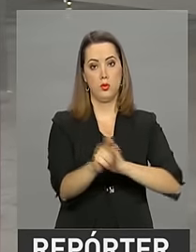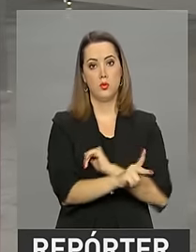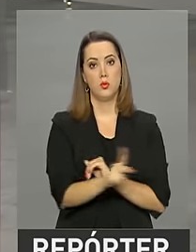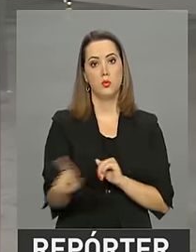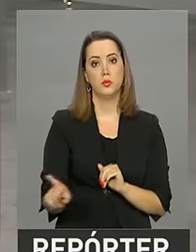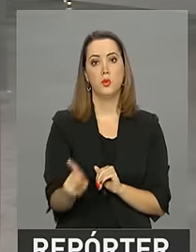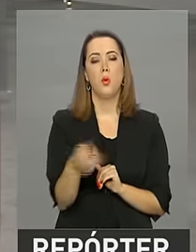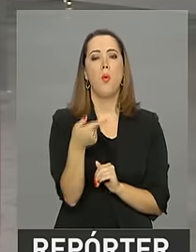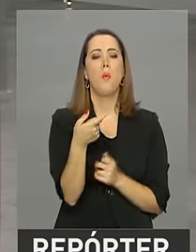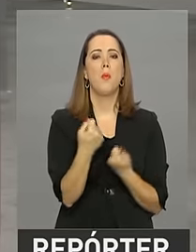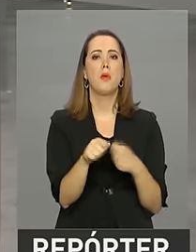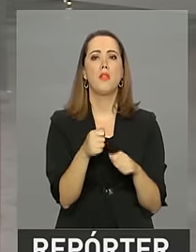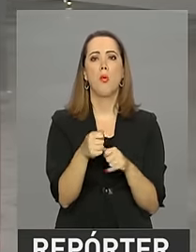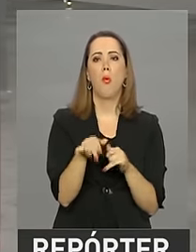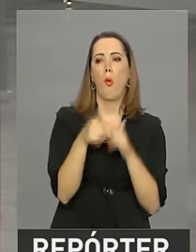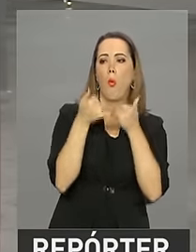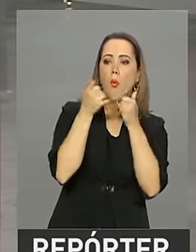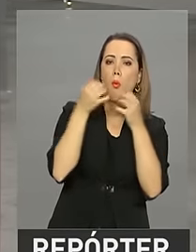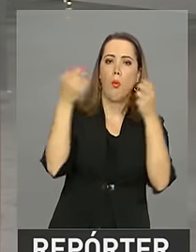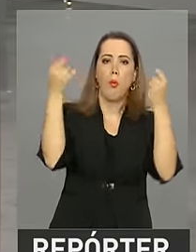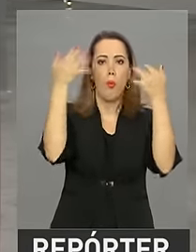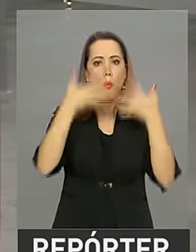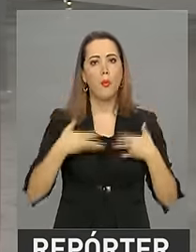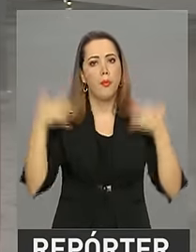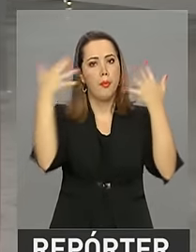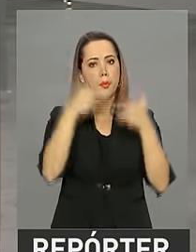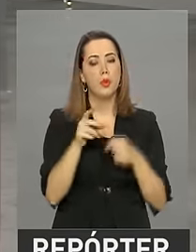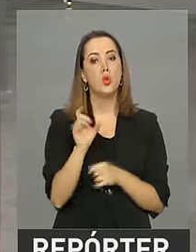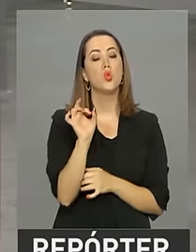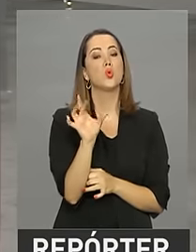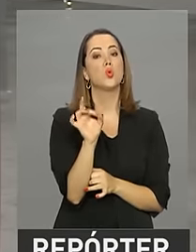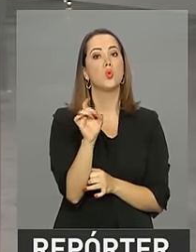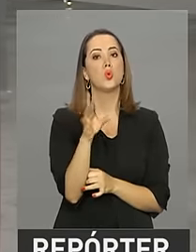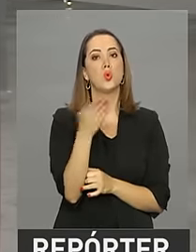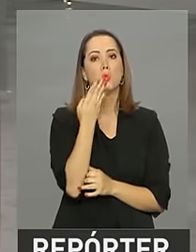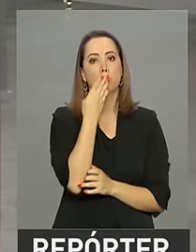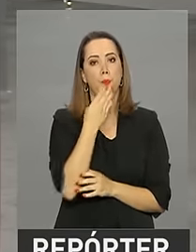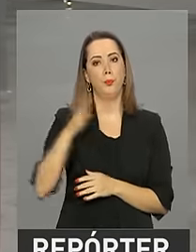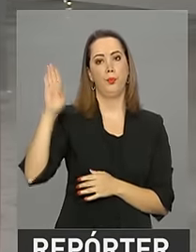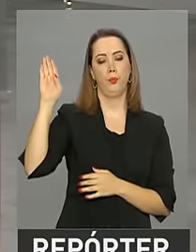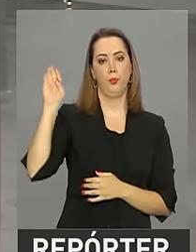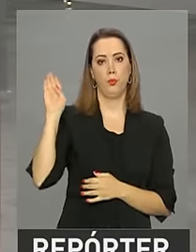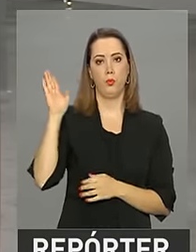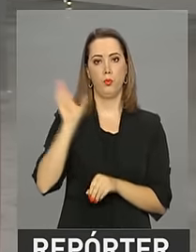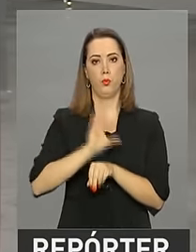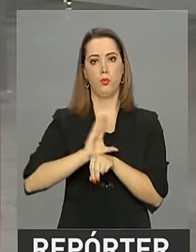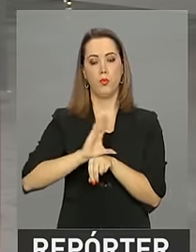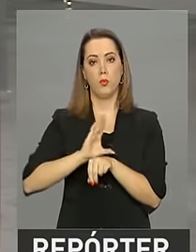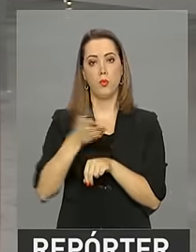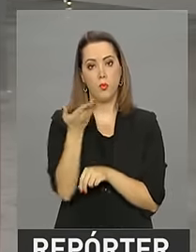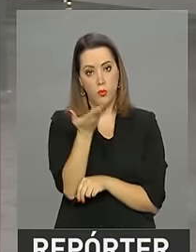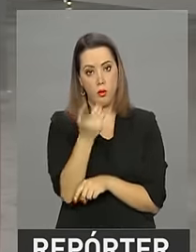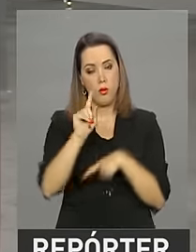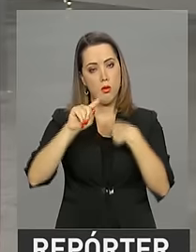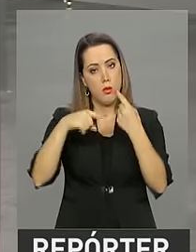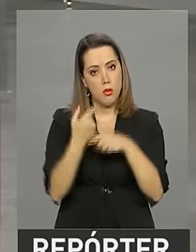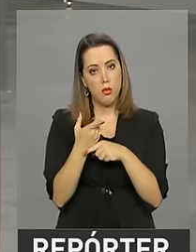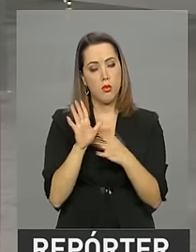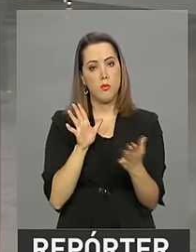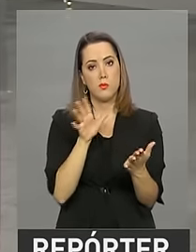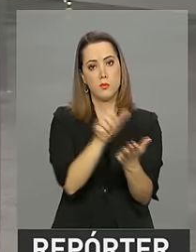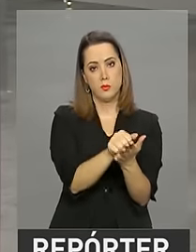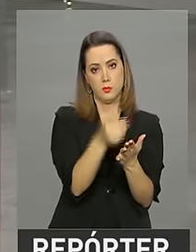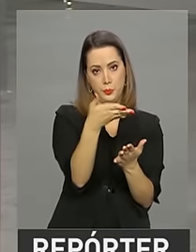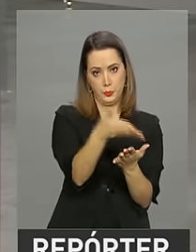Temer não deve fazer um discurso Sim apenas um juramento à depois da posse no